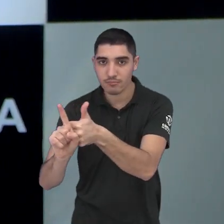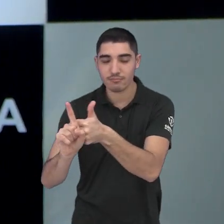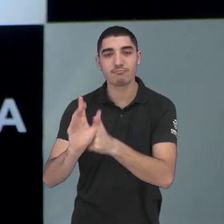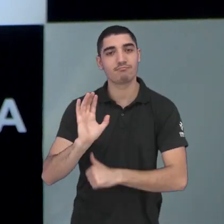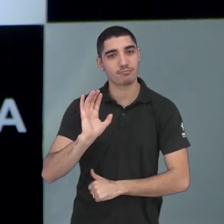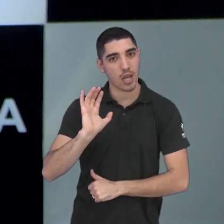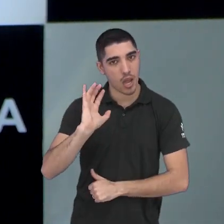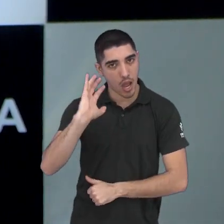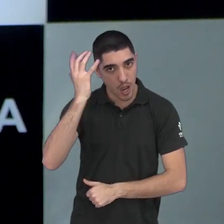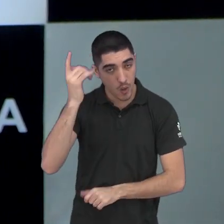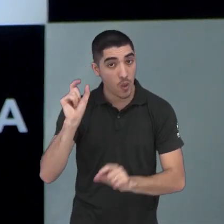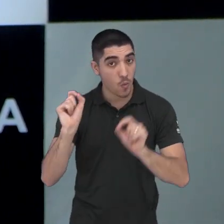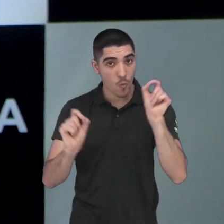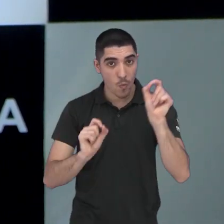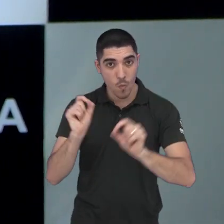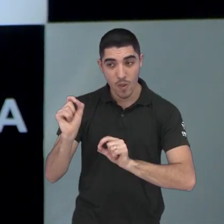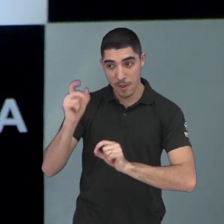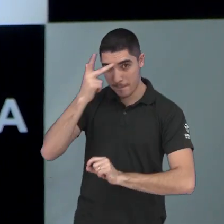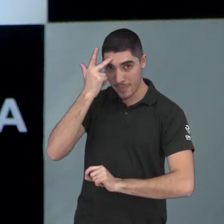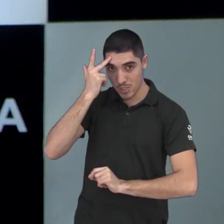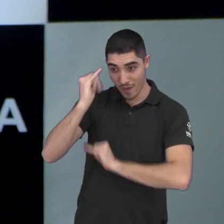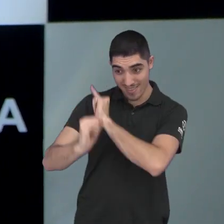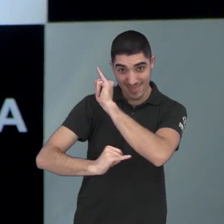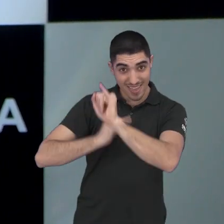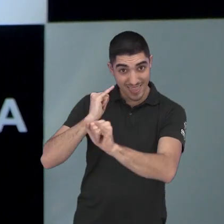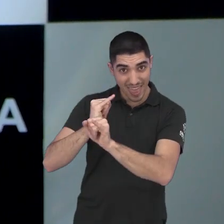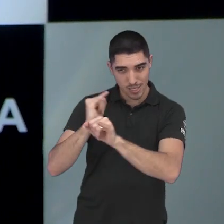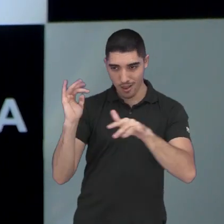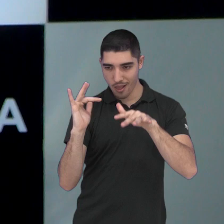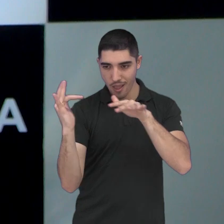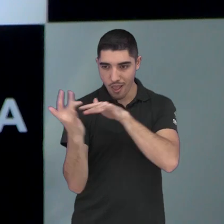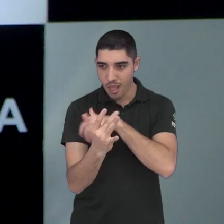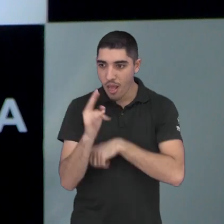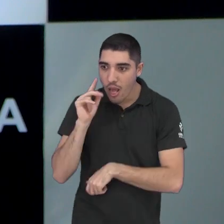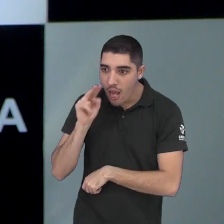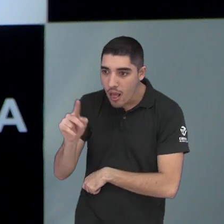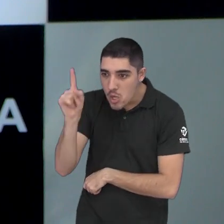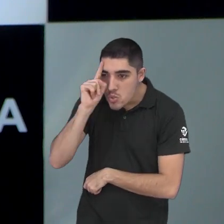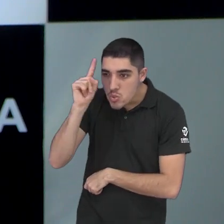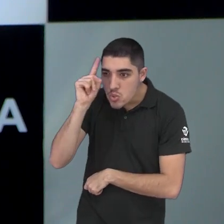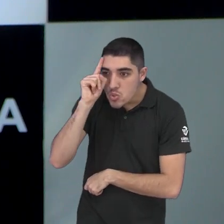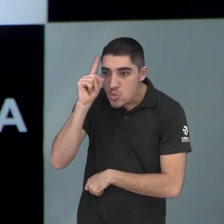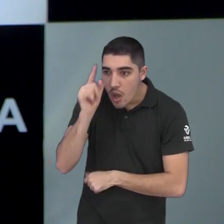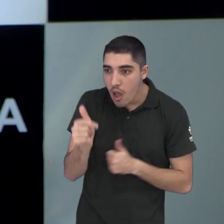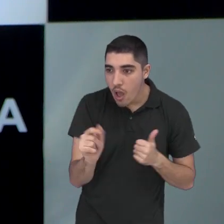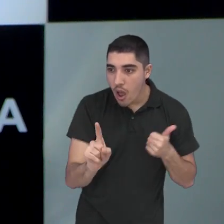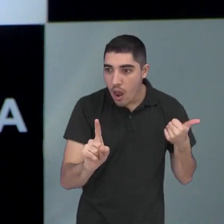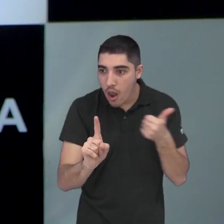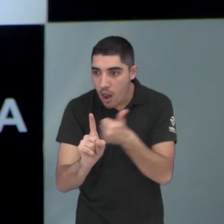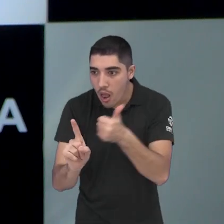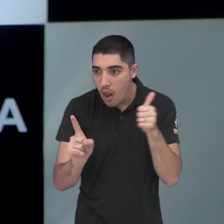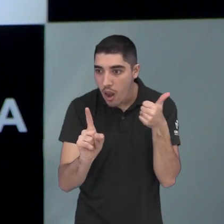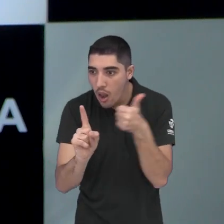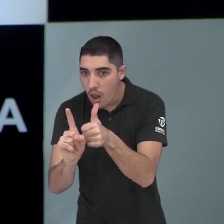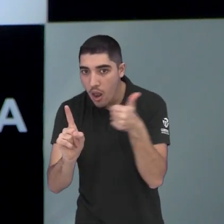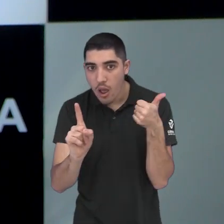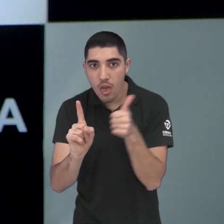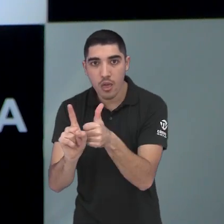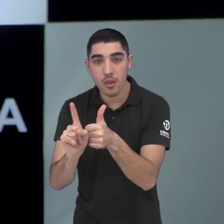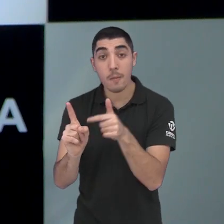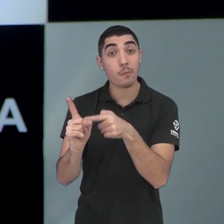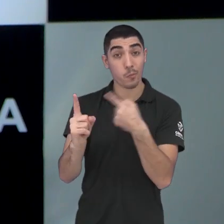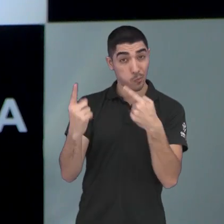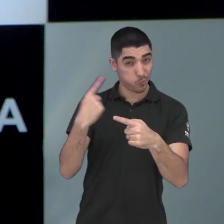perseguidor acabou que eh tem aquele sentimento como se conhecesse aquela pessoa que tá ali né colocando expondo a sua